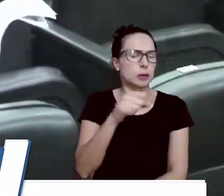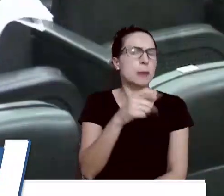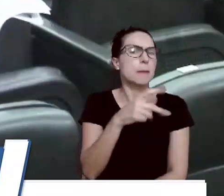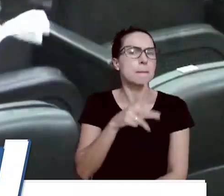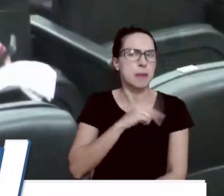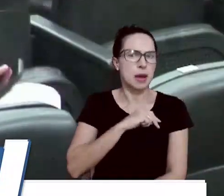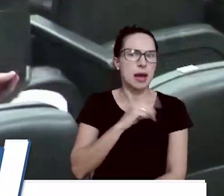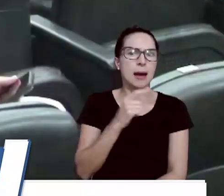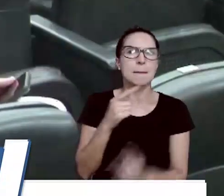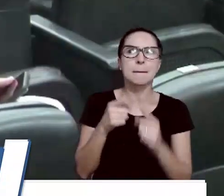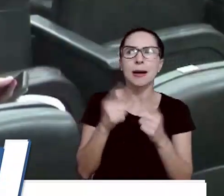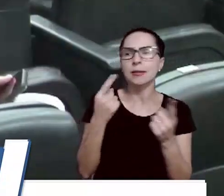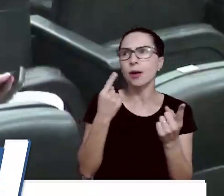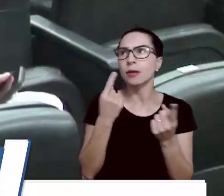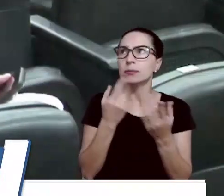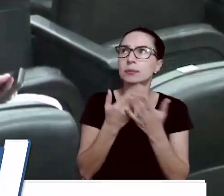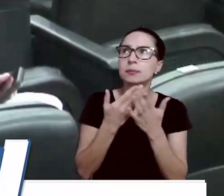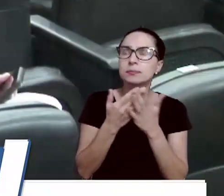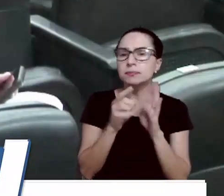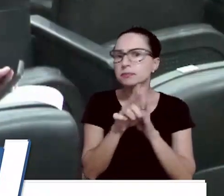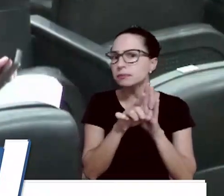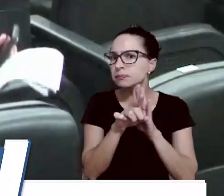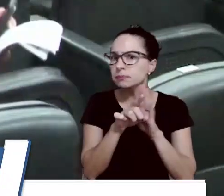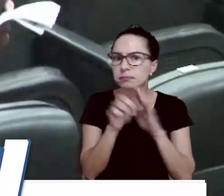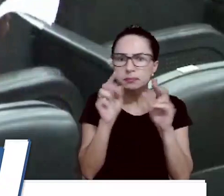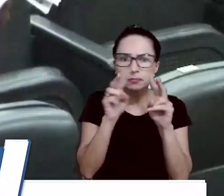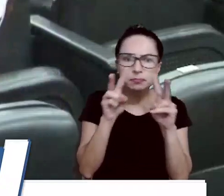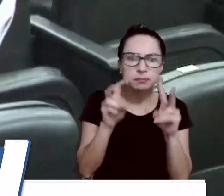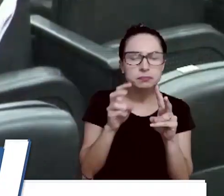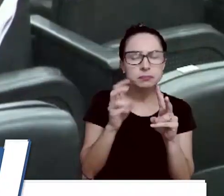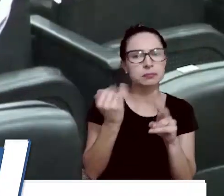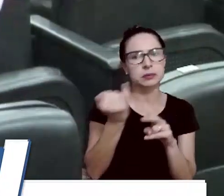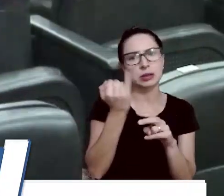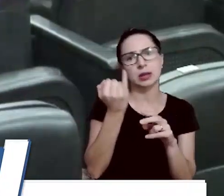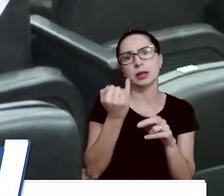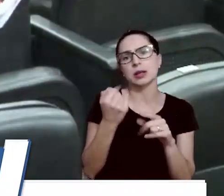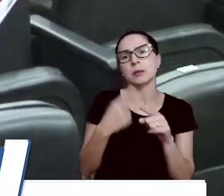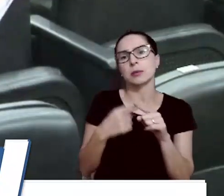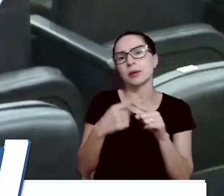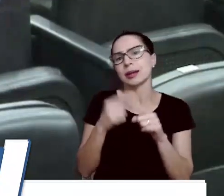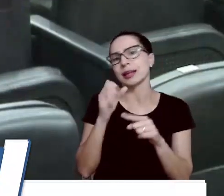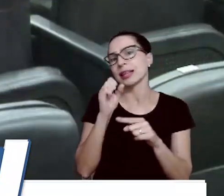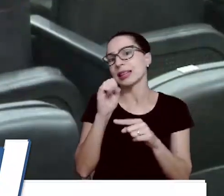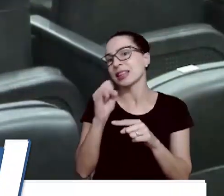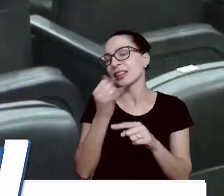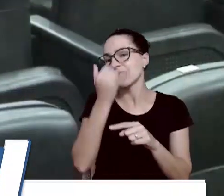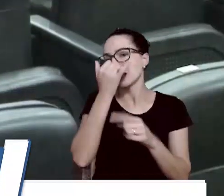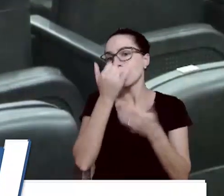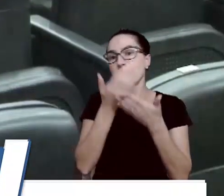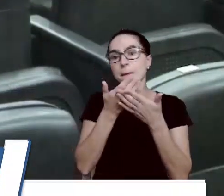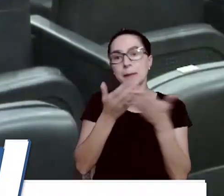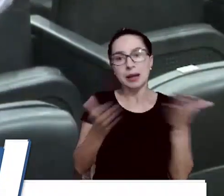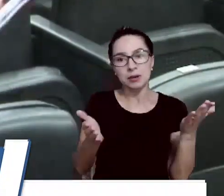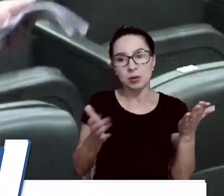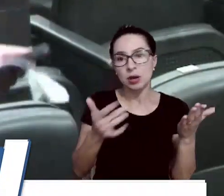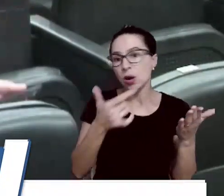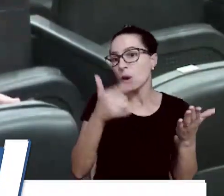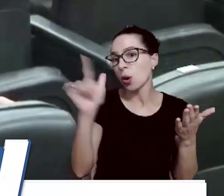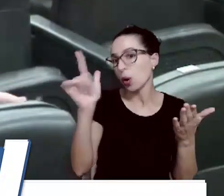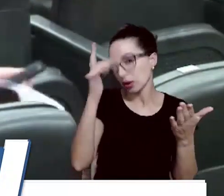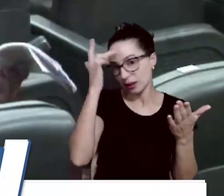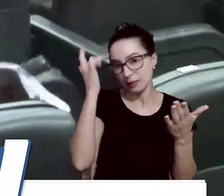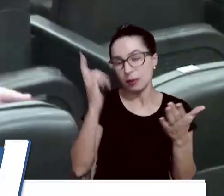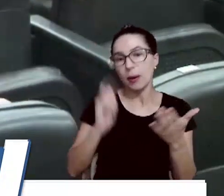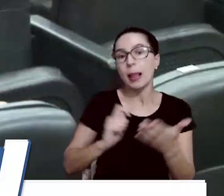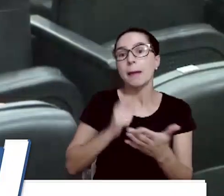precisamos ir devagar nessa questão para que não tenha um prejuízo para uma terceira pessoa que estaria pagando por